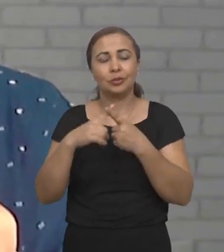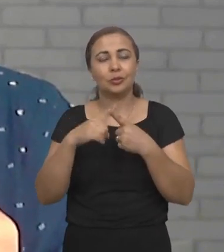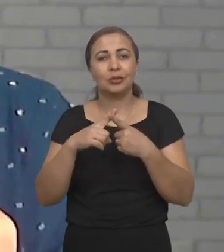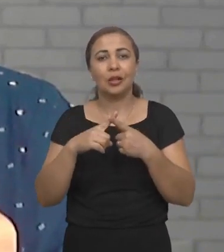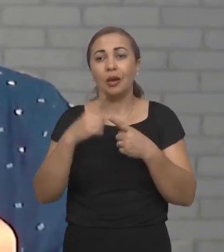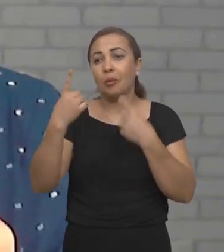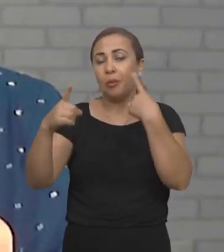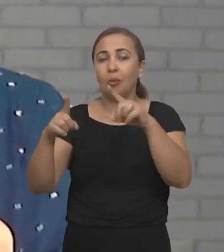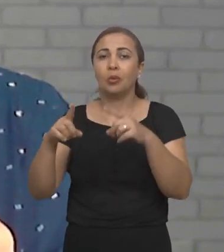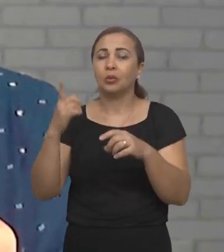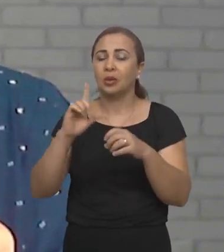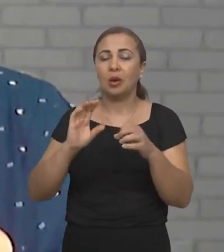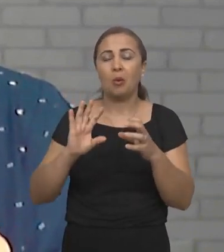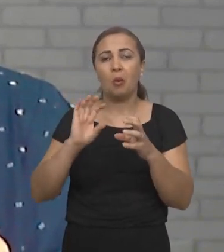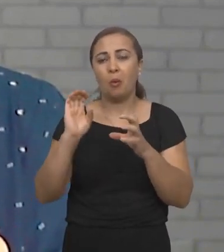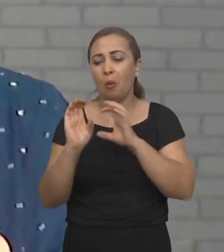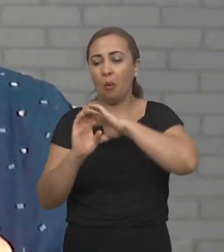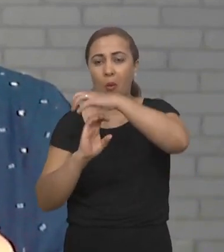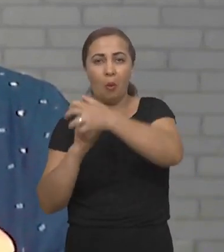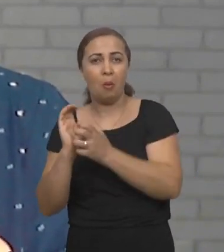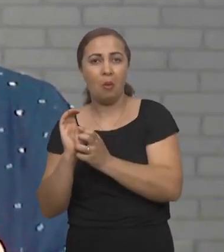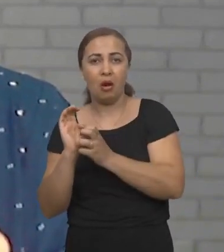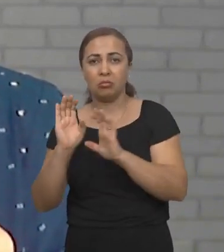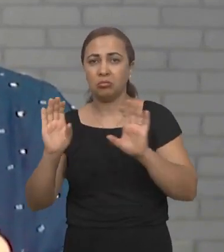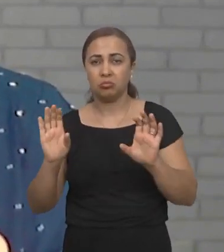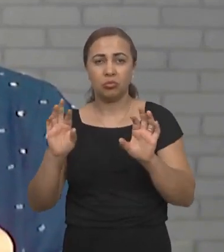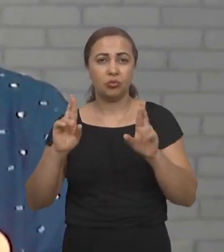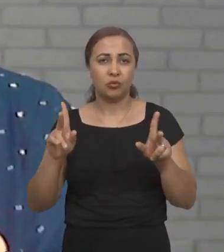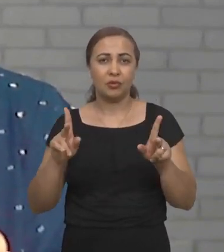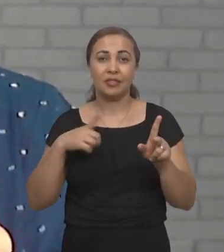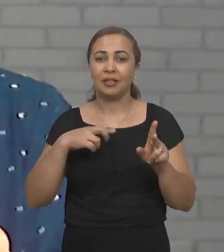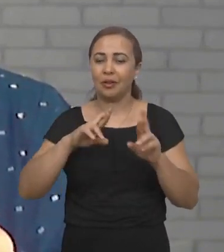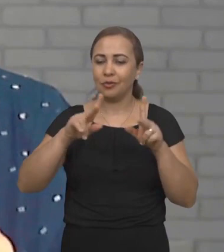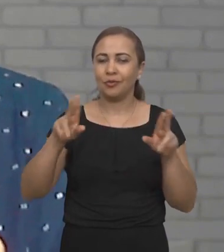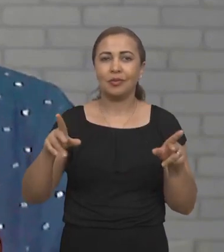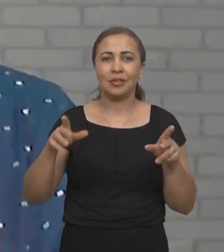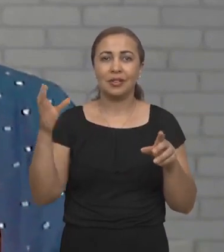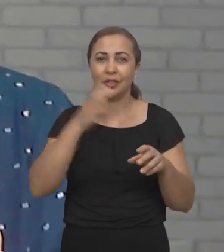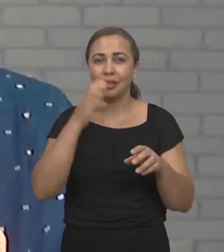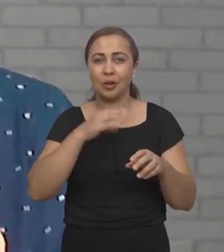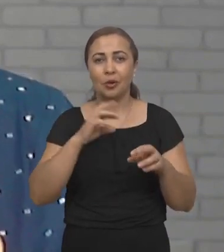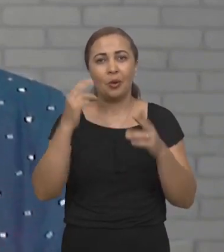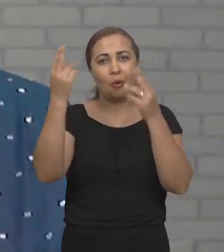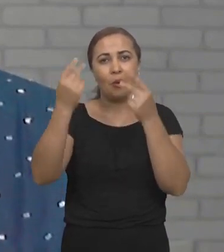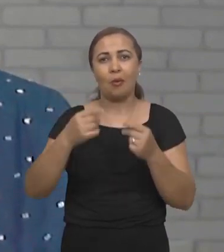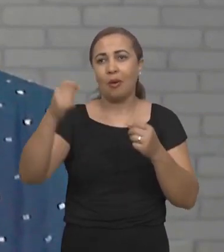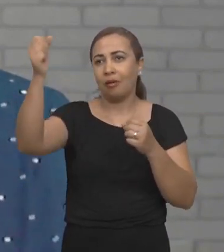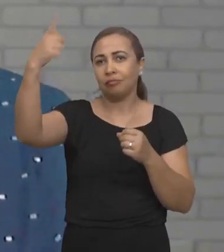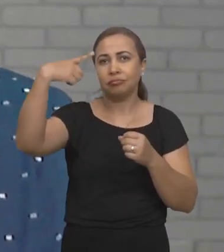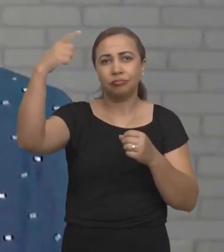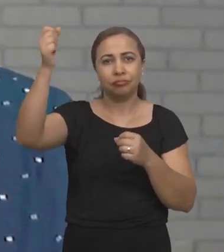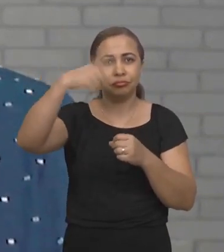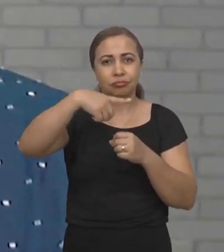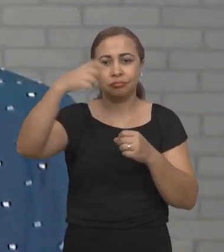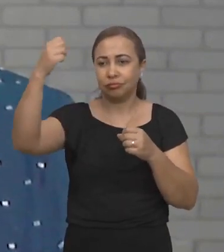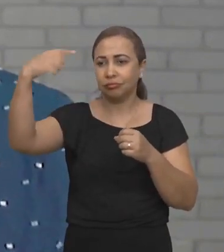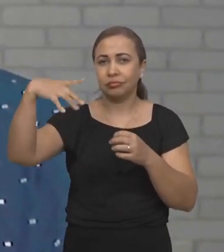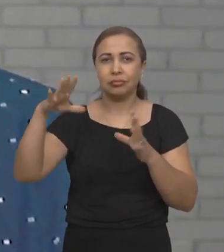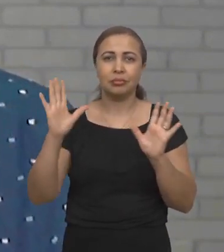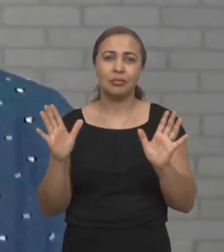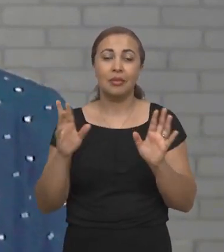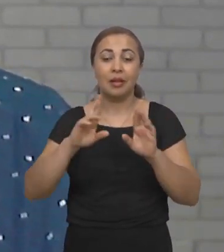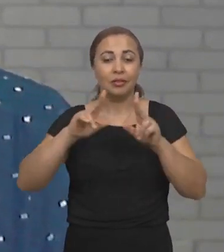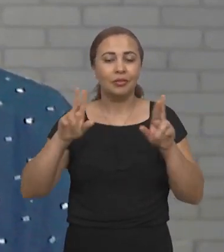elemento não revestido. Então eu vou ter uma diferença de temperatura aqui com a mesma radiação. E essa diferença